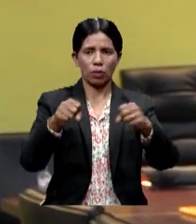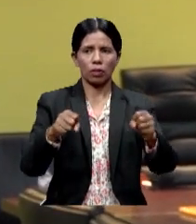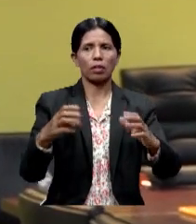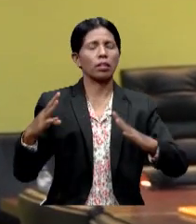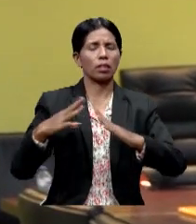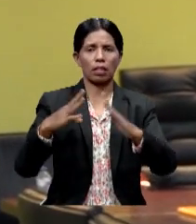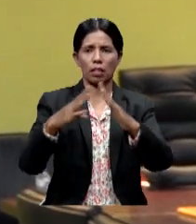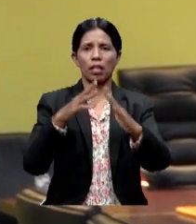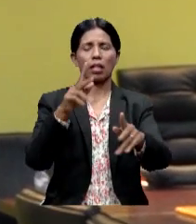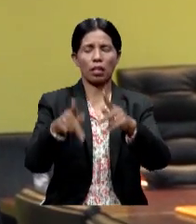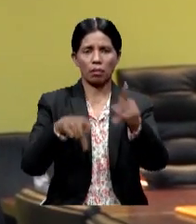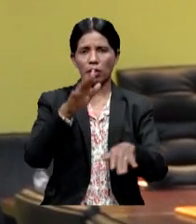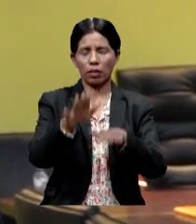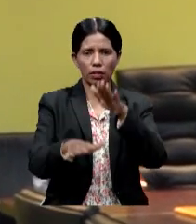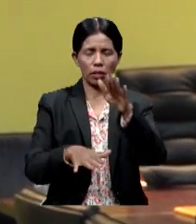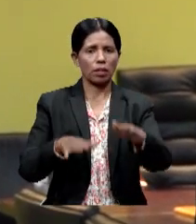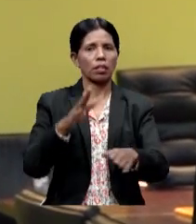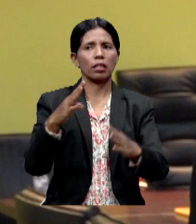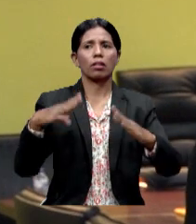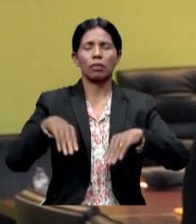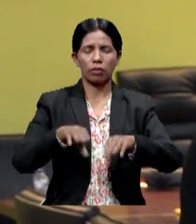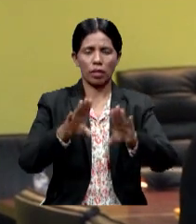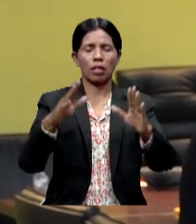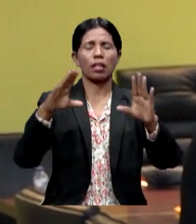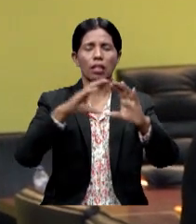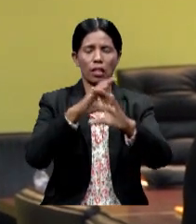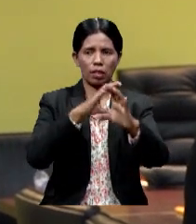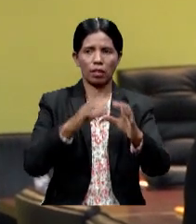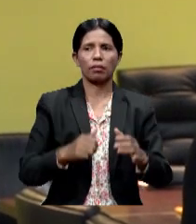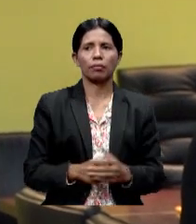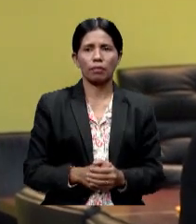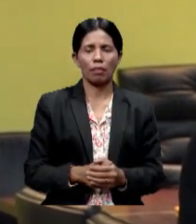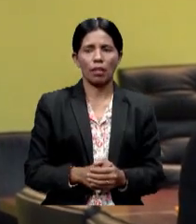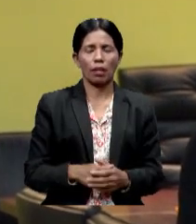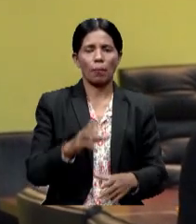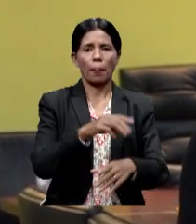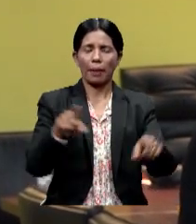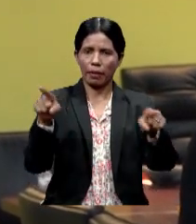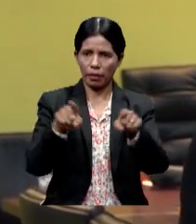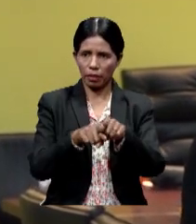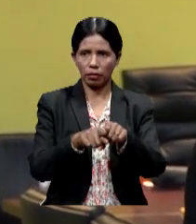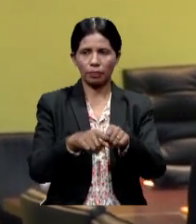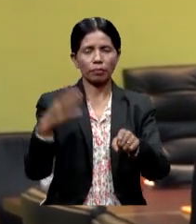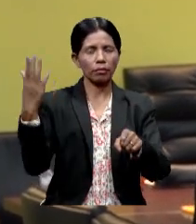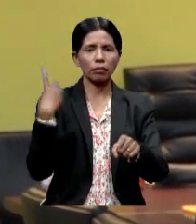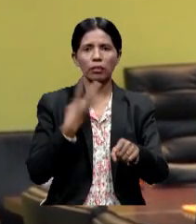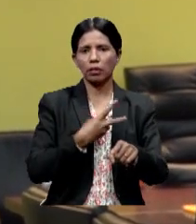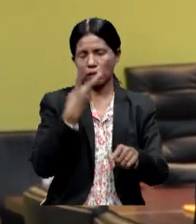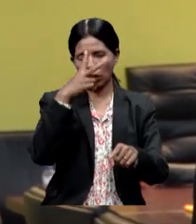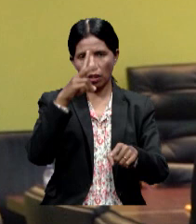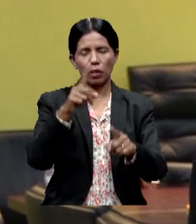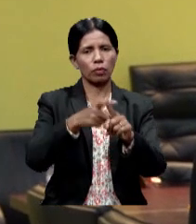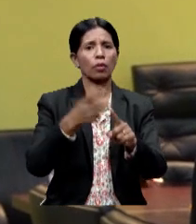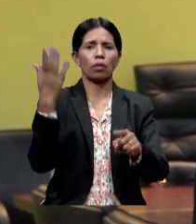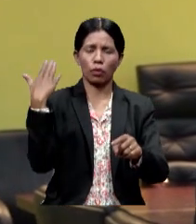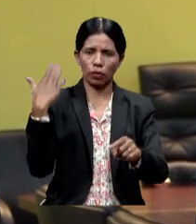a Mato, lá, cidade de Los Atos, fang careta. Trotuar leite, apalagi trotuar leite, hanya sama acontece itu hari ya pulang hira kelar